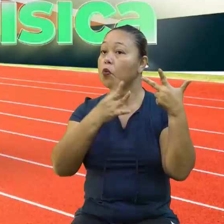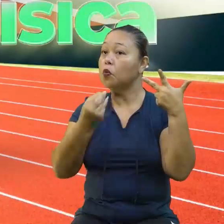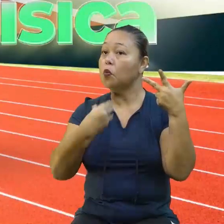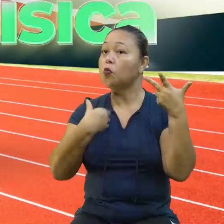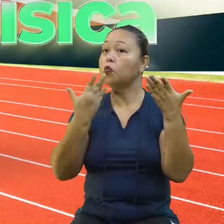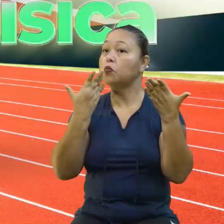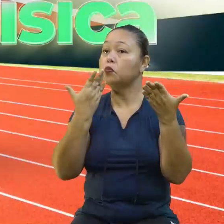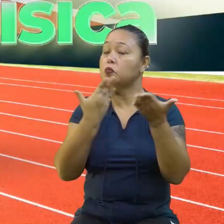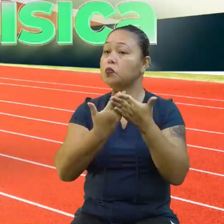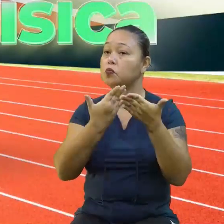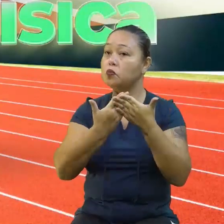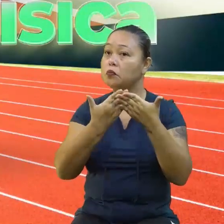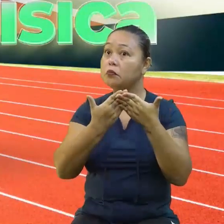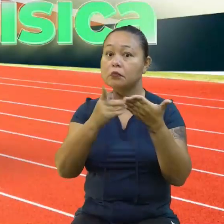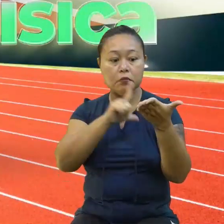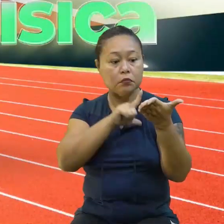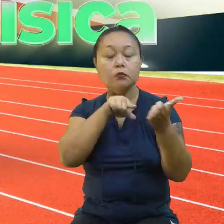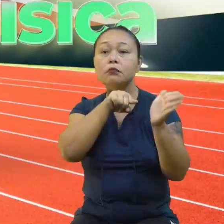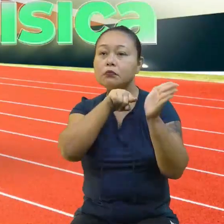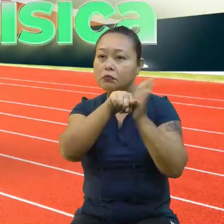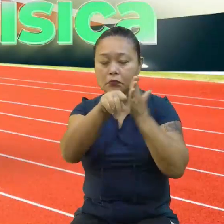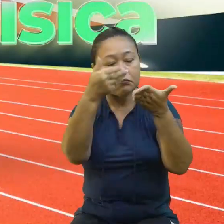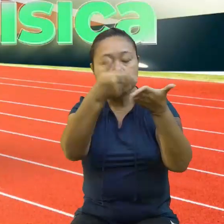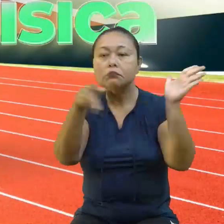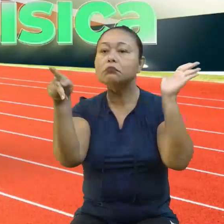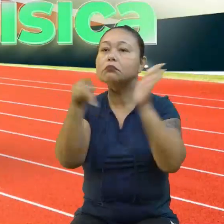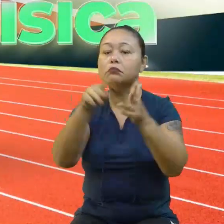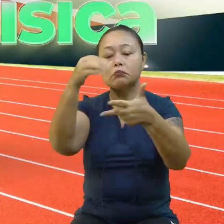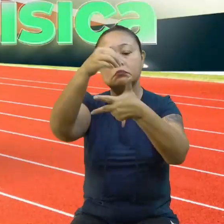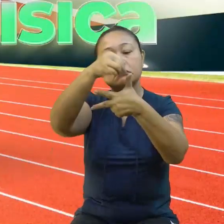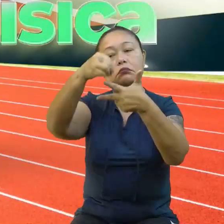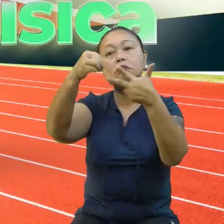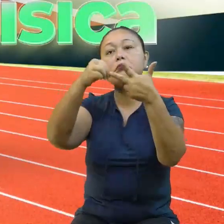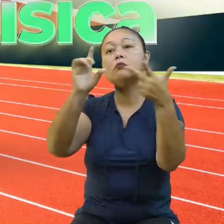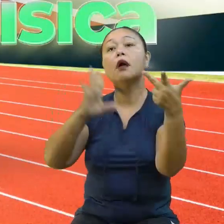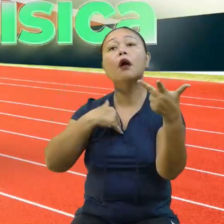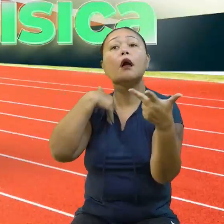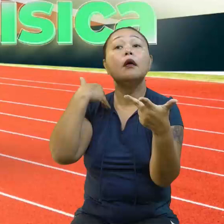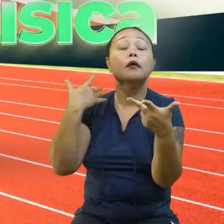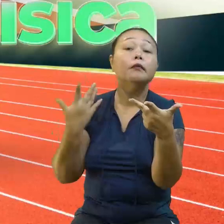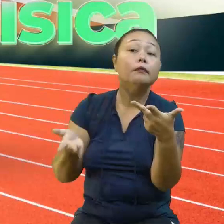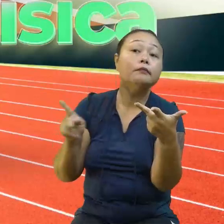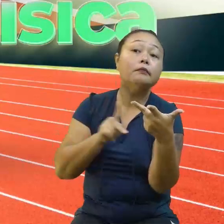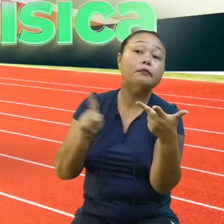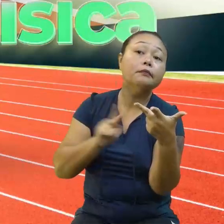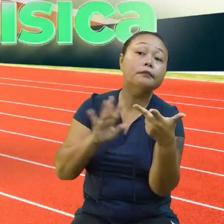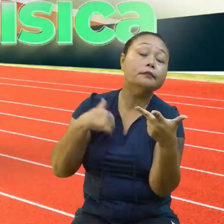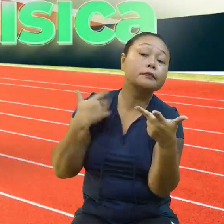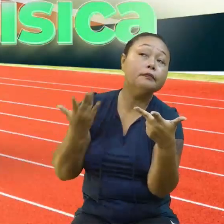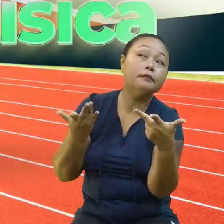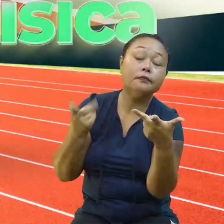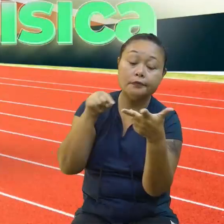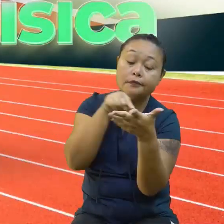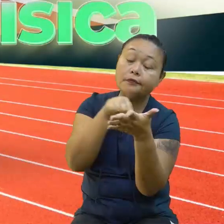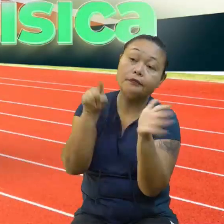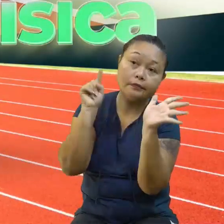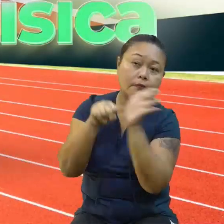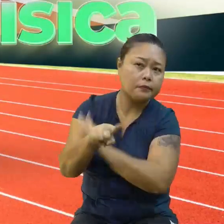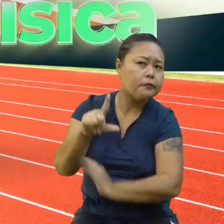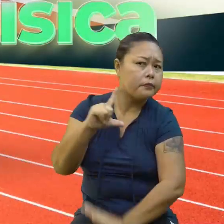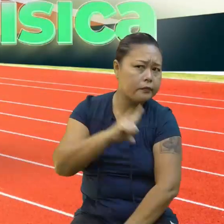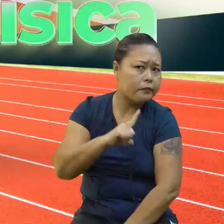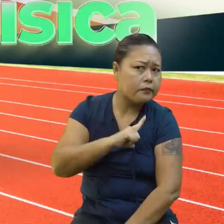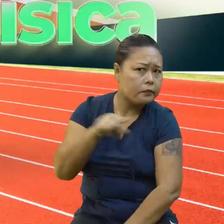trago alguma questão do Enem? E aí você deve estar se perguntando, mas professora, essas questões caíram mesmo